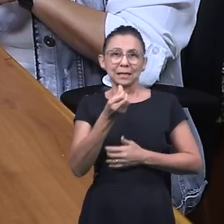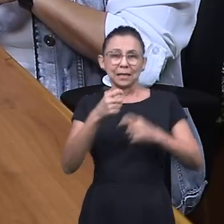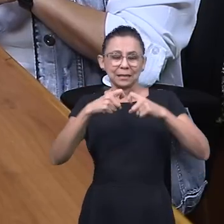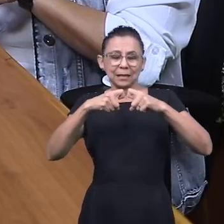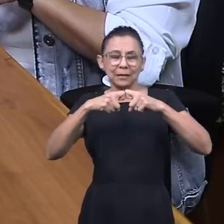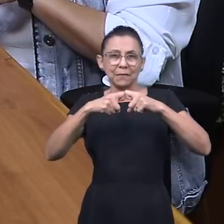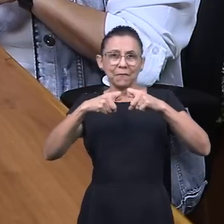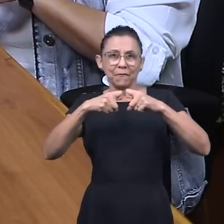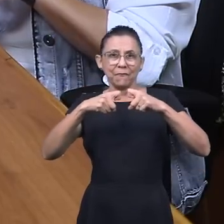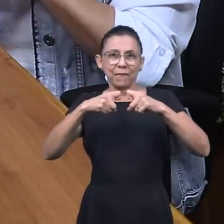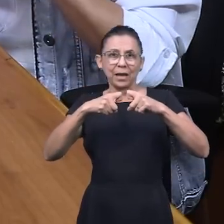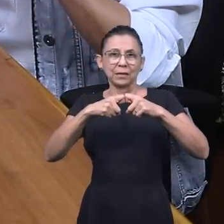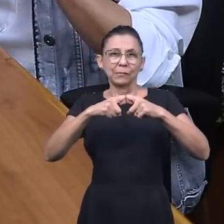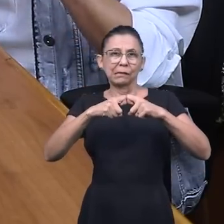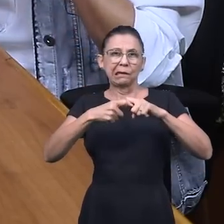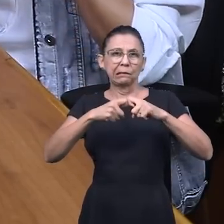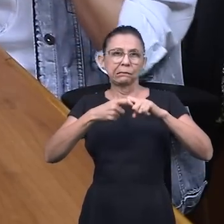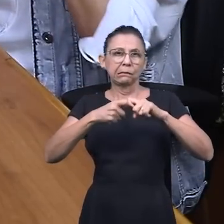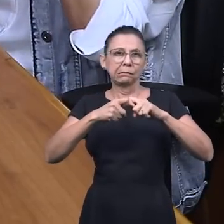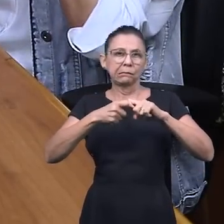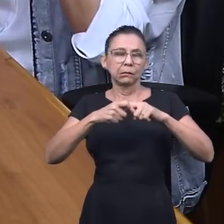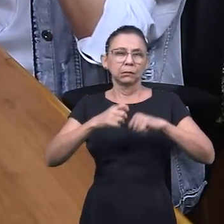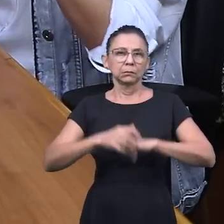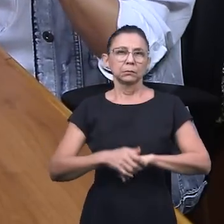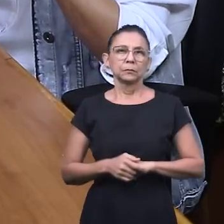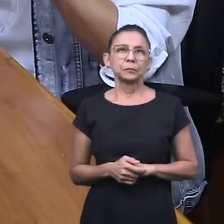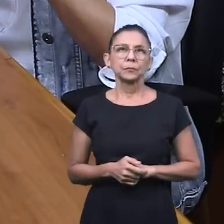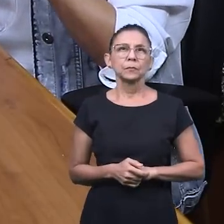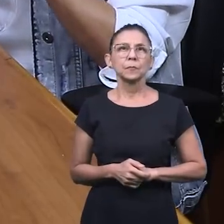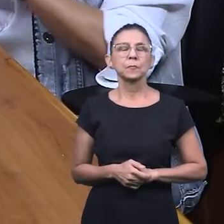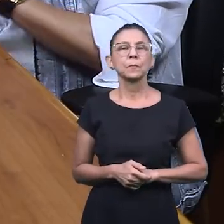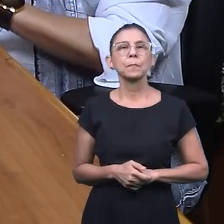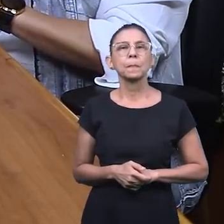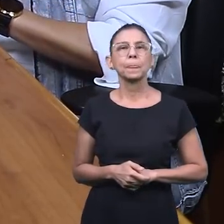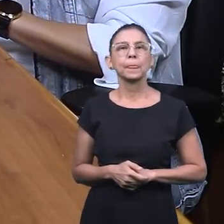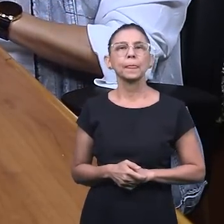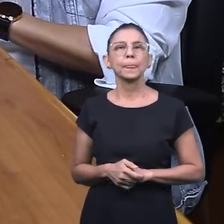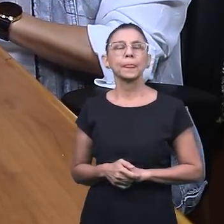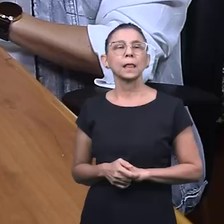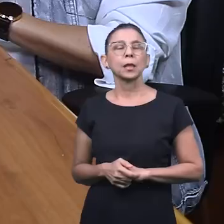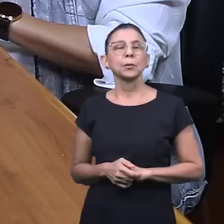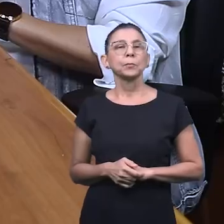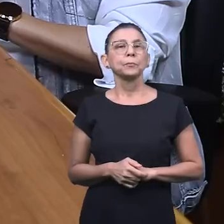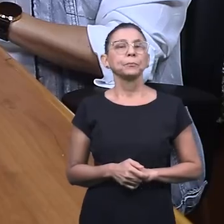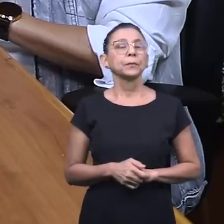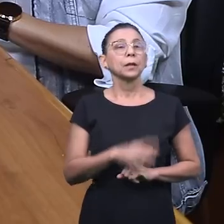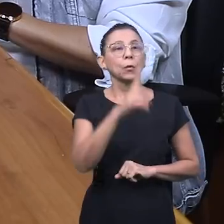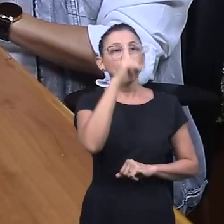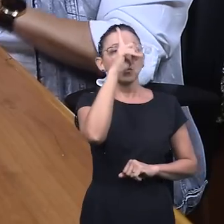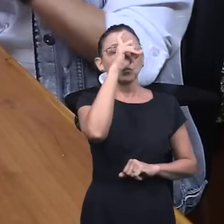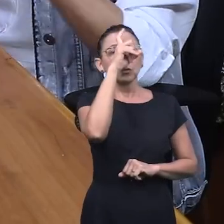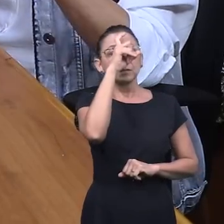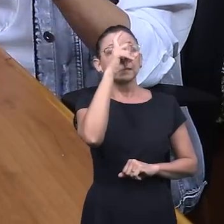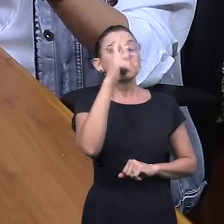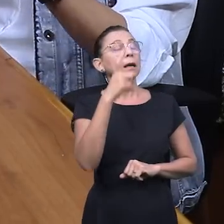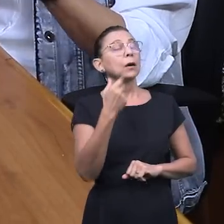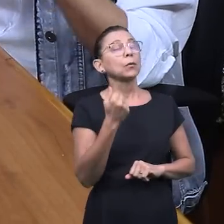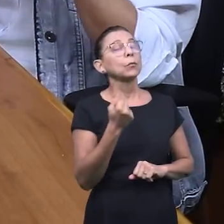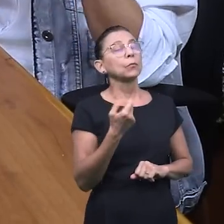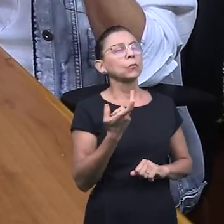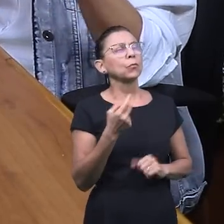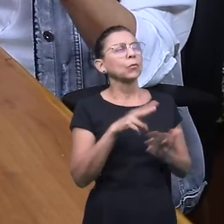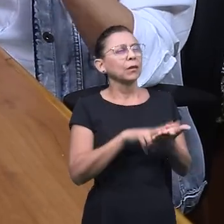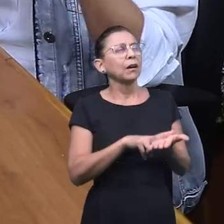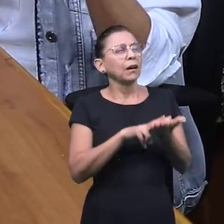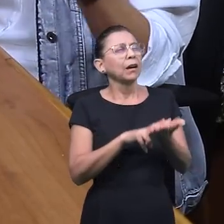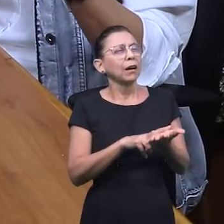vértebra. E nesse período que ela caiu, ela ficou quanto tempo no hospital? Então, até o socorro, né?